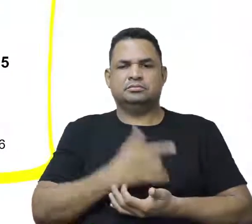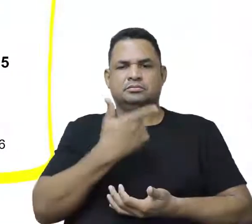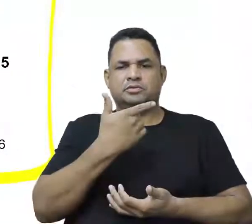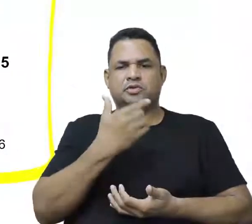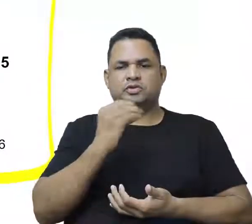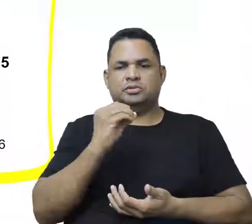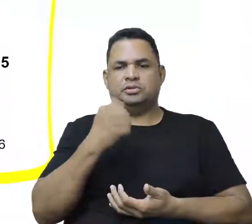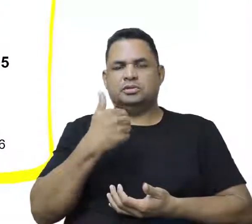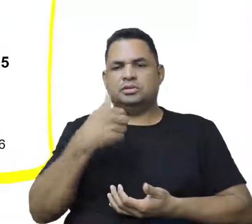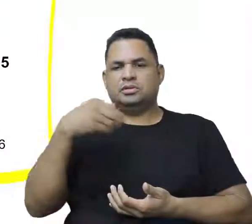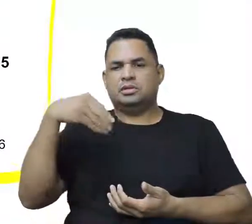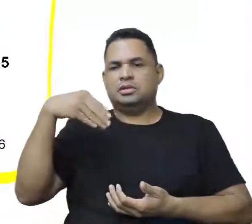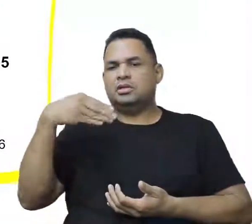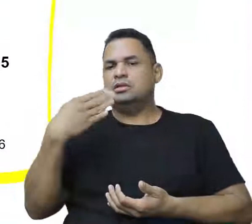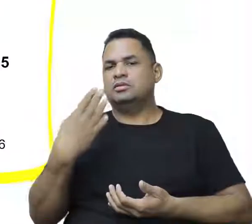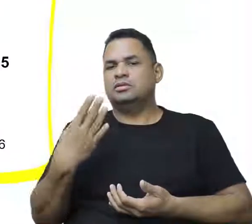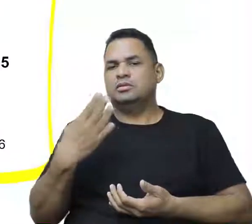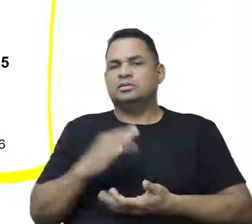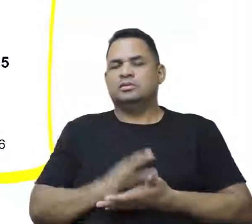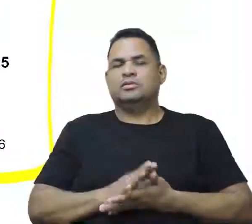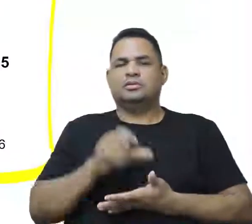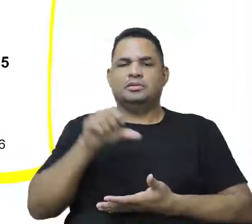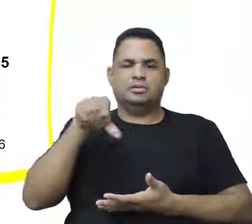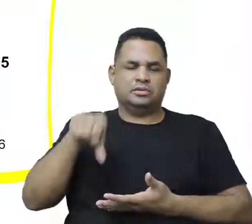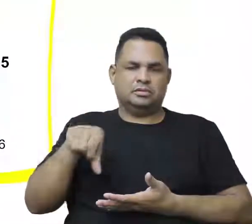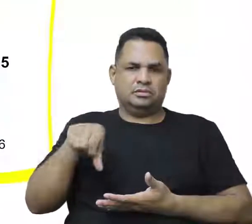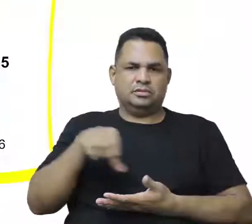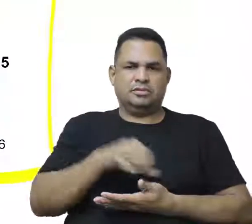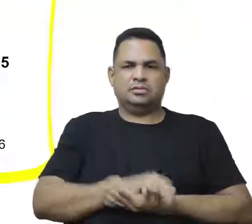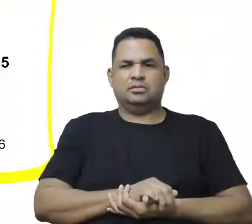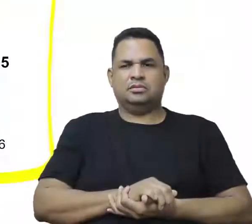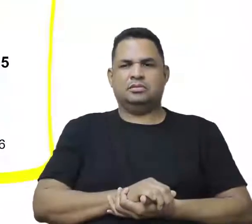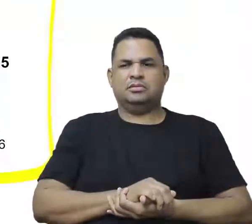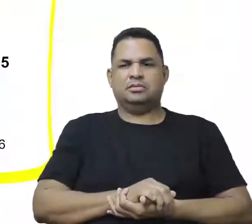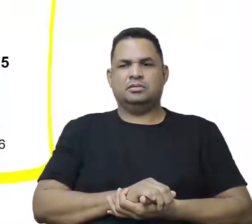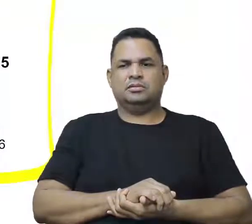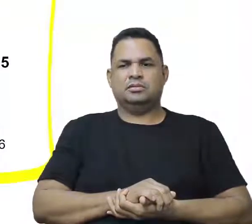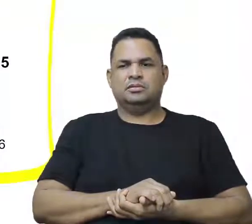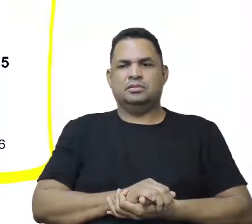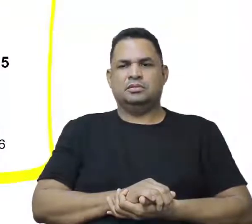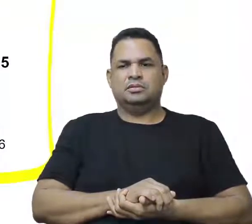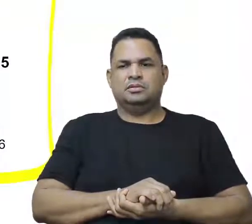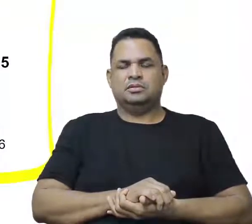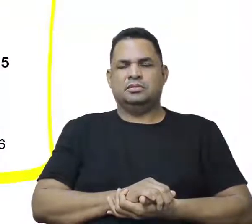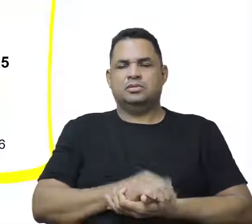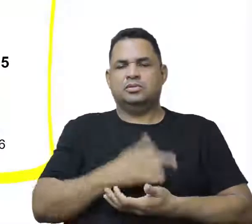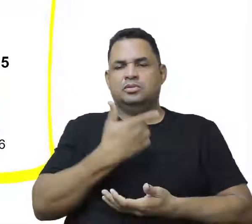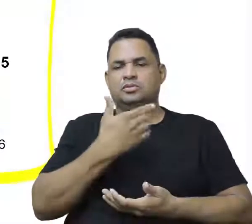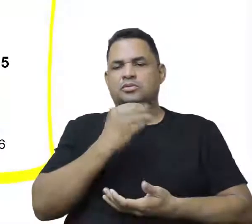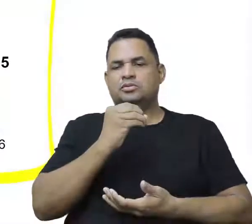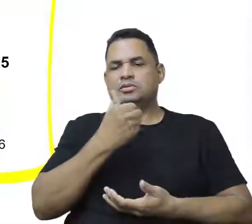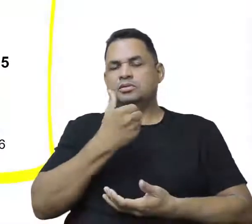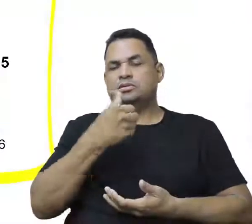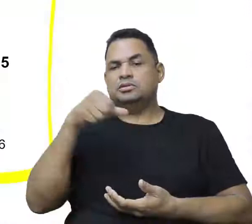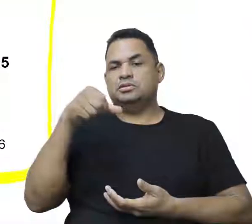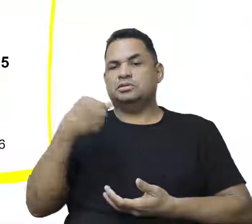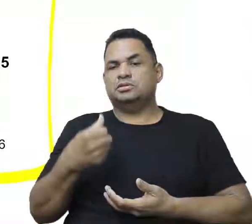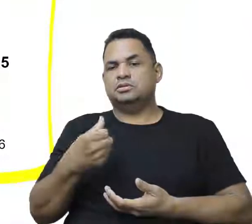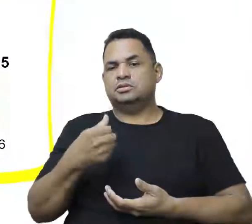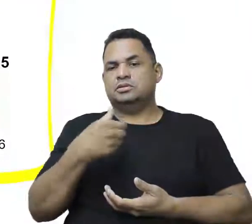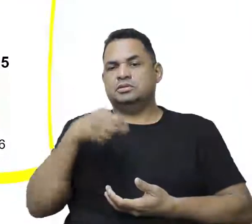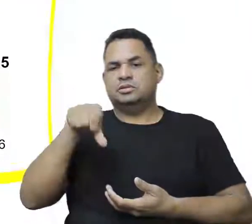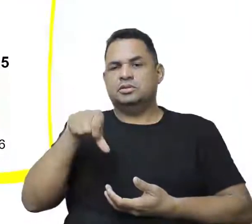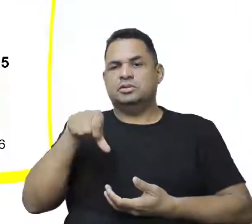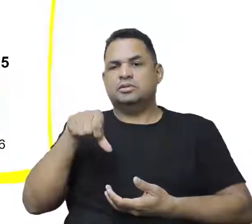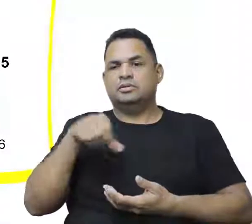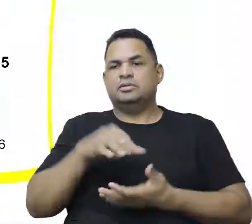2014. Olha a quantidade de questões, 9. No ano de 2016, 9 também. E